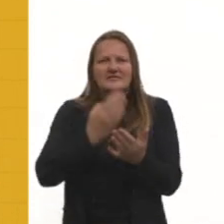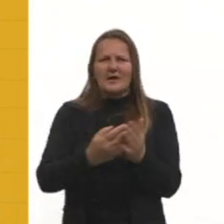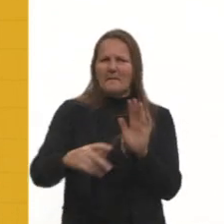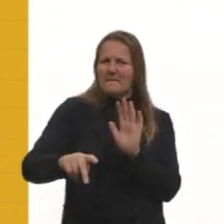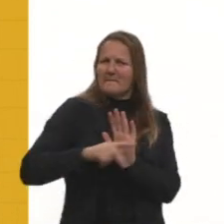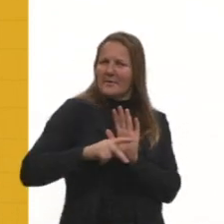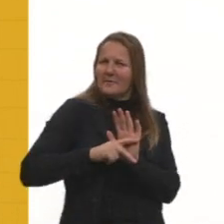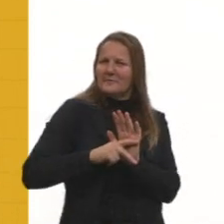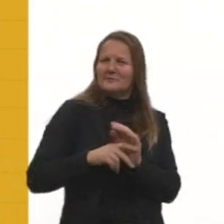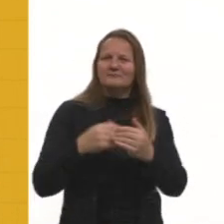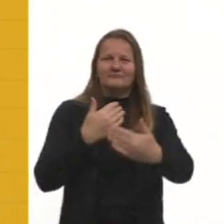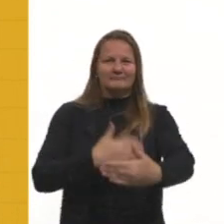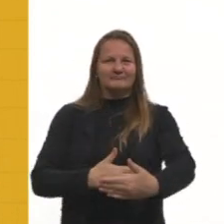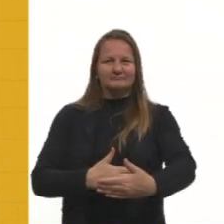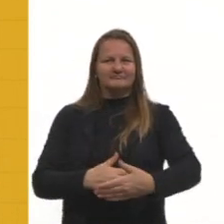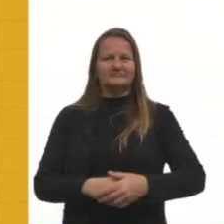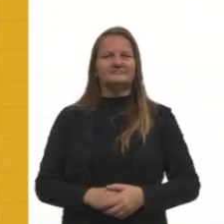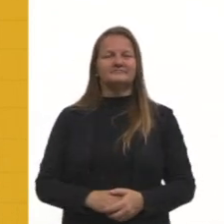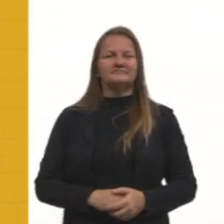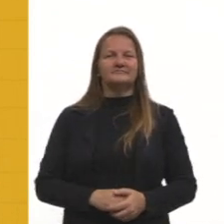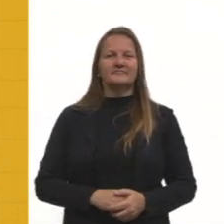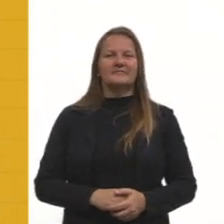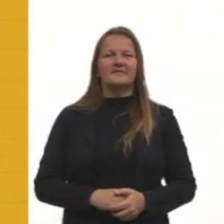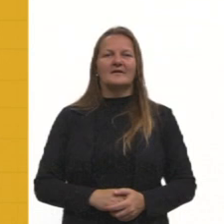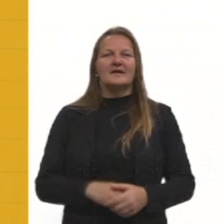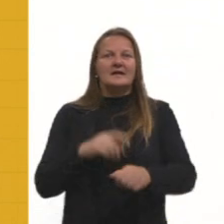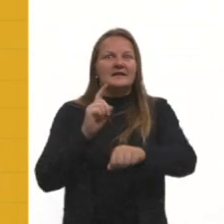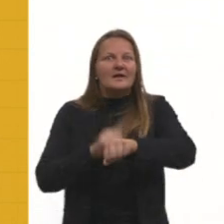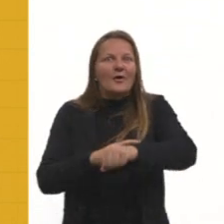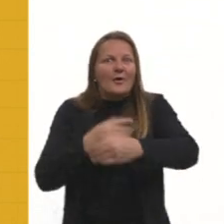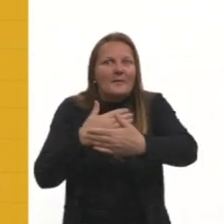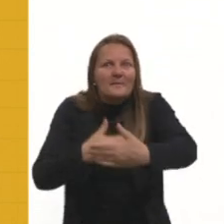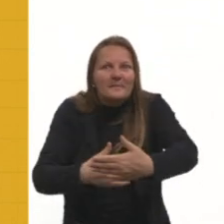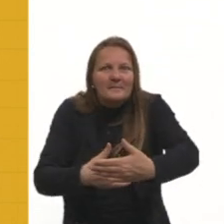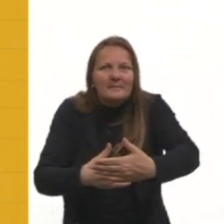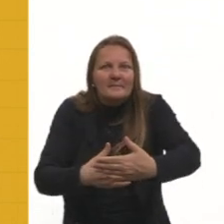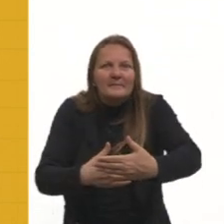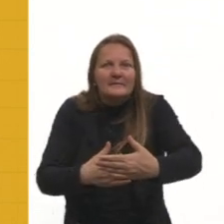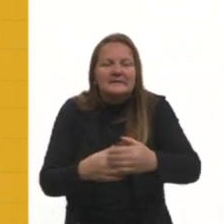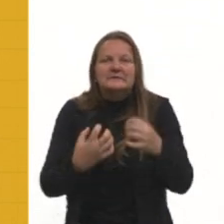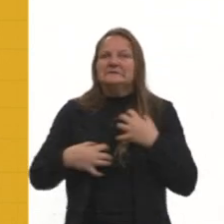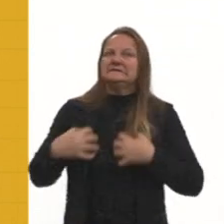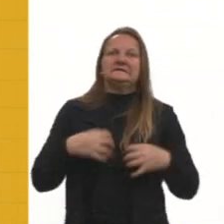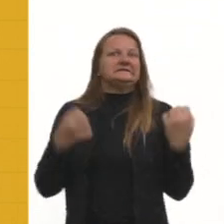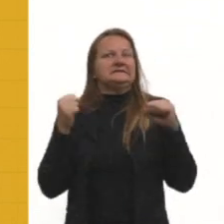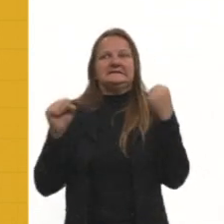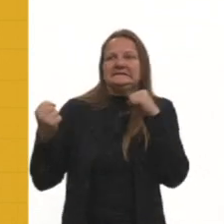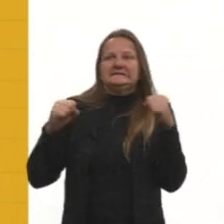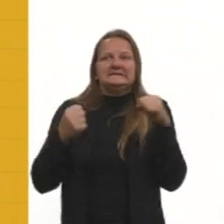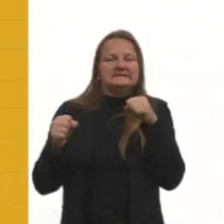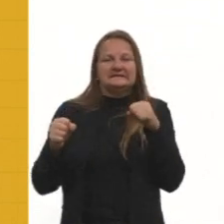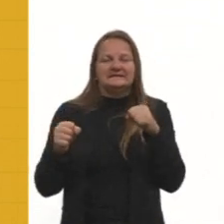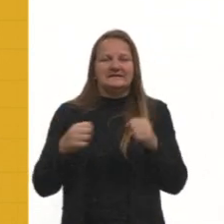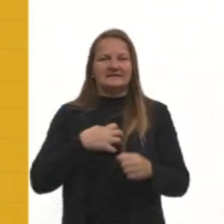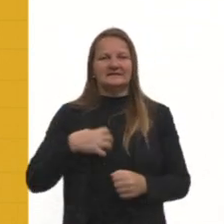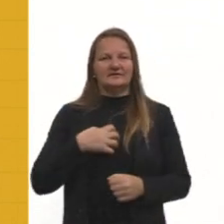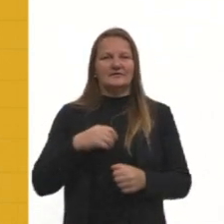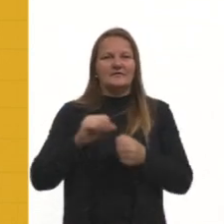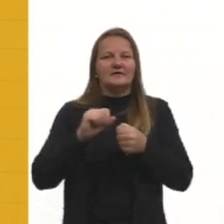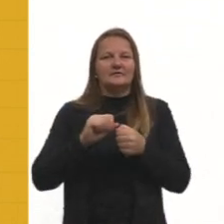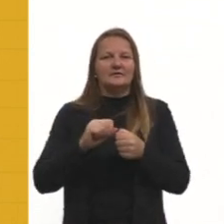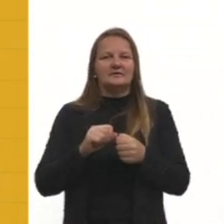mesmo durante as provas e aí gente mas isso na hora da prova me desesperei tô ansioso o que que eu faço